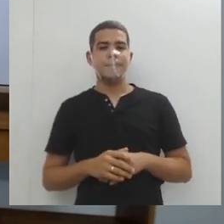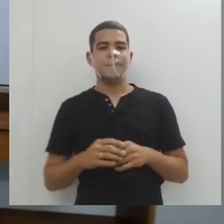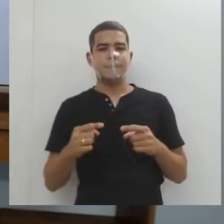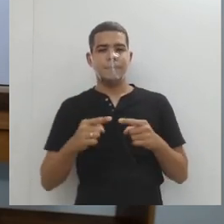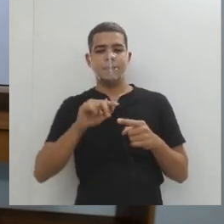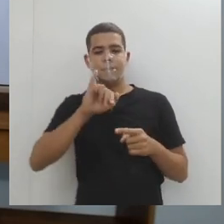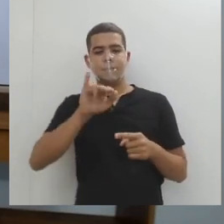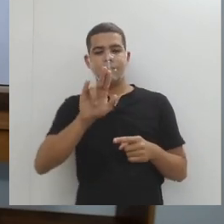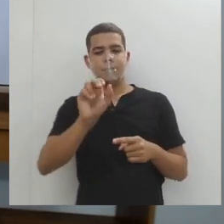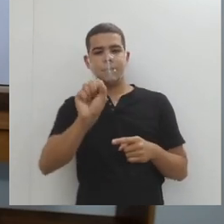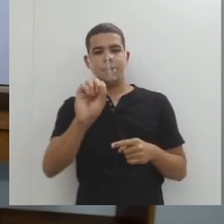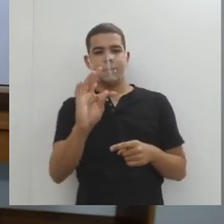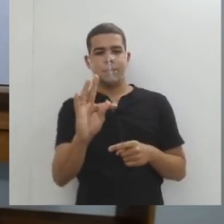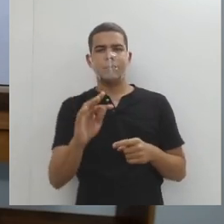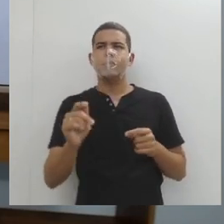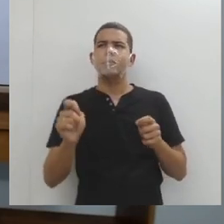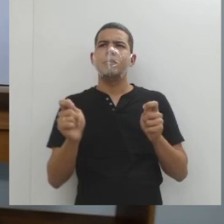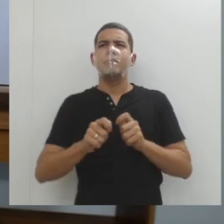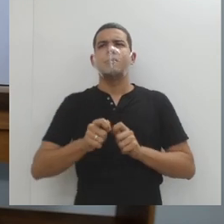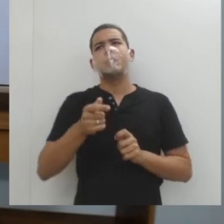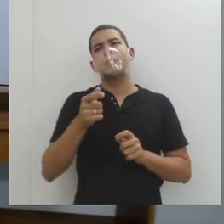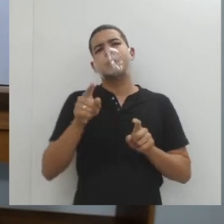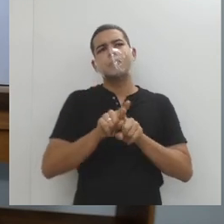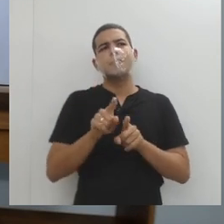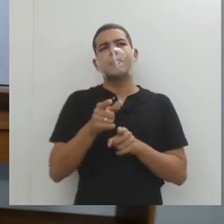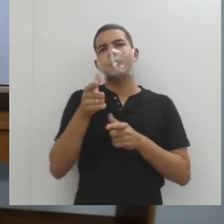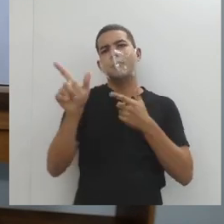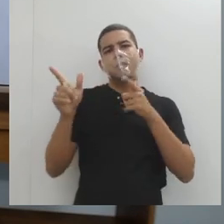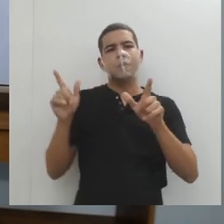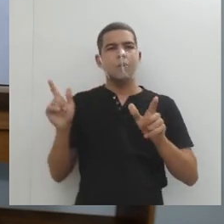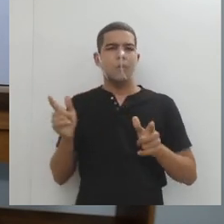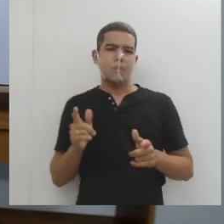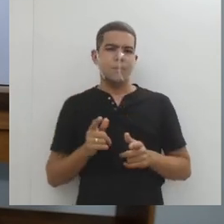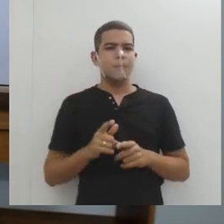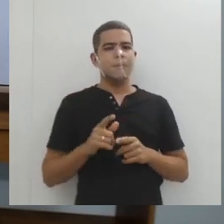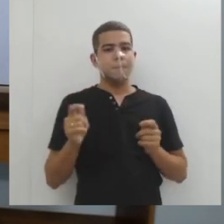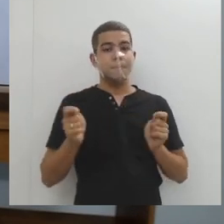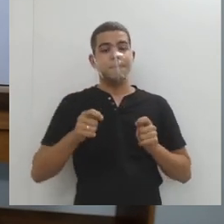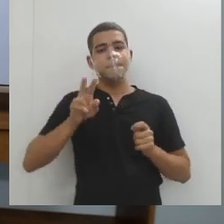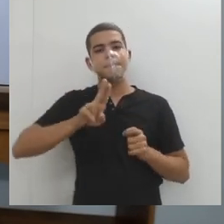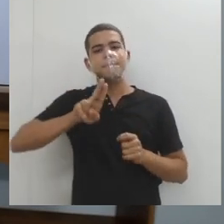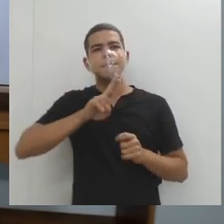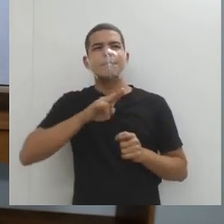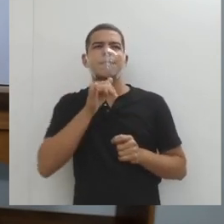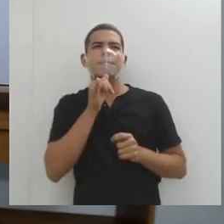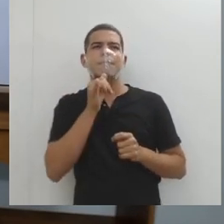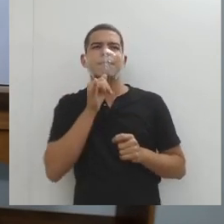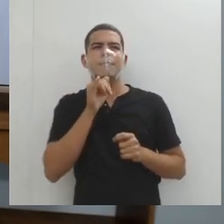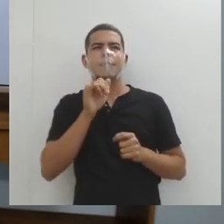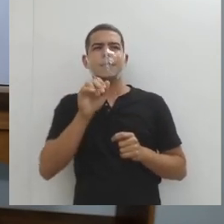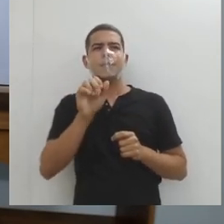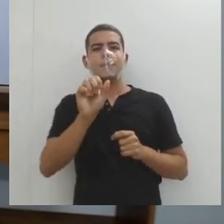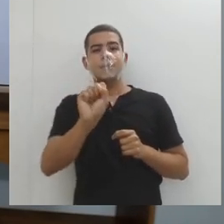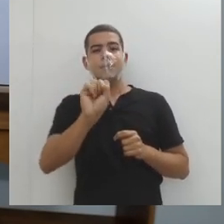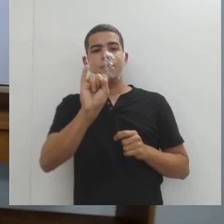desses advérbios, eu posso utilizar o since e o for. E aí eu vou soletrar para vocês, tá? O